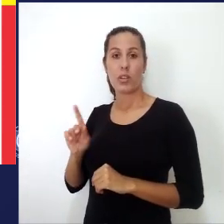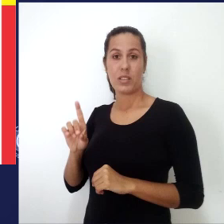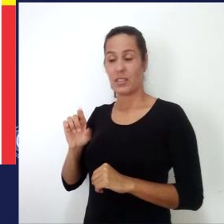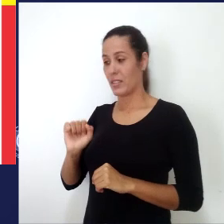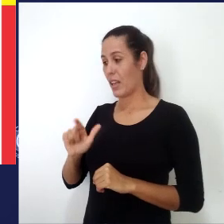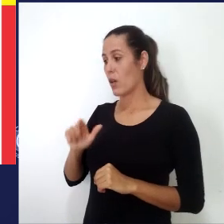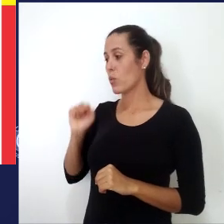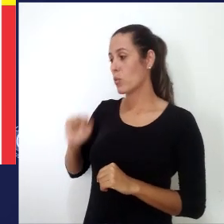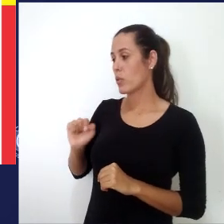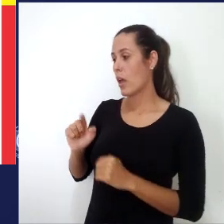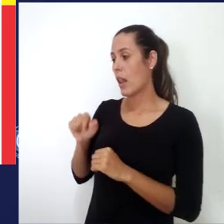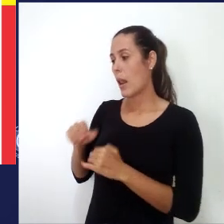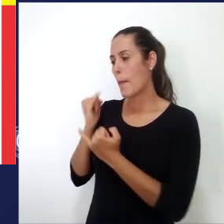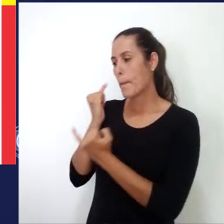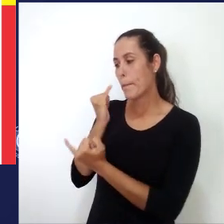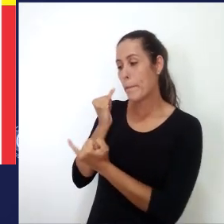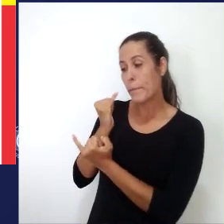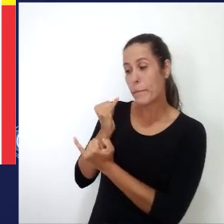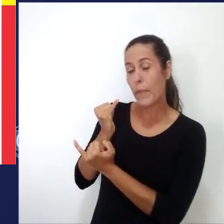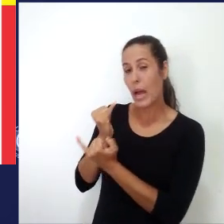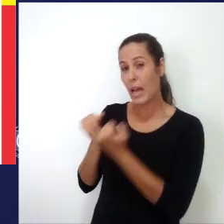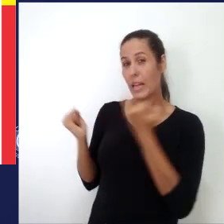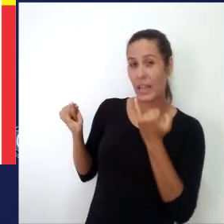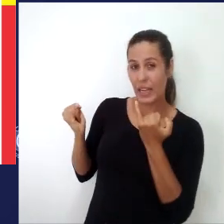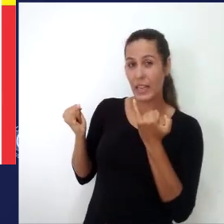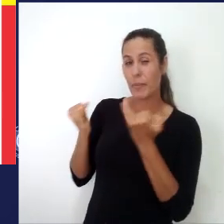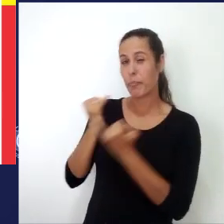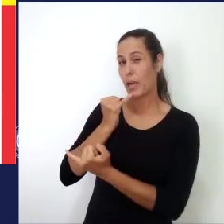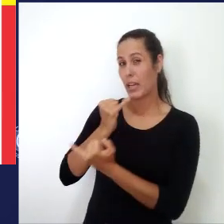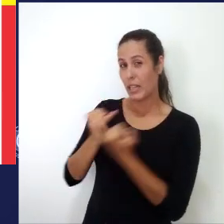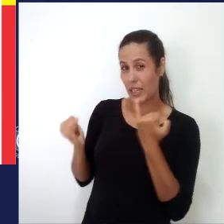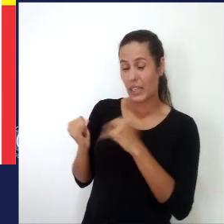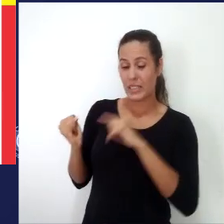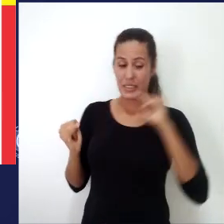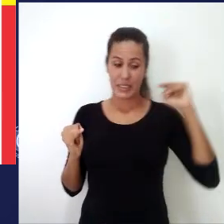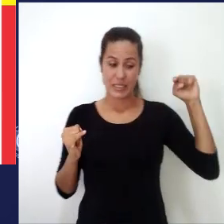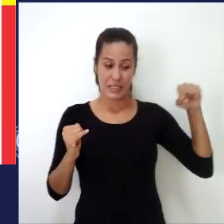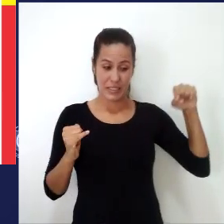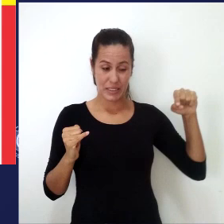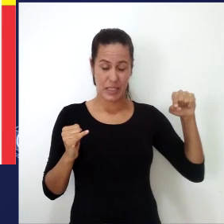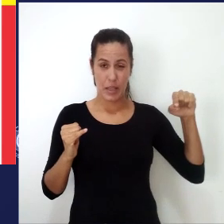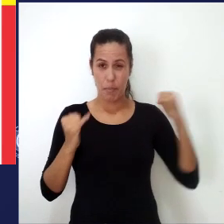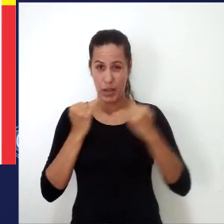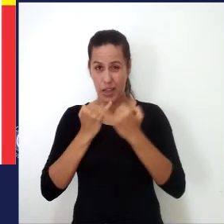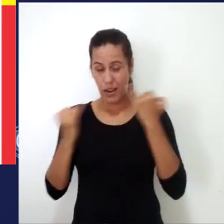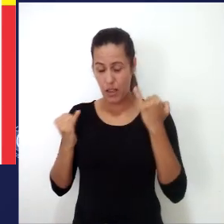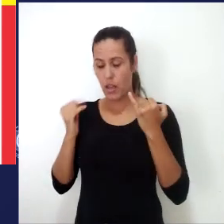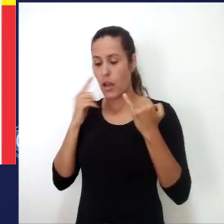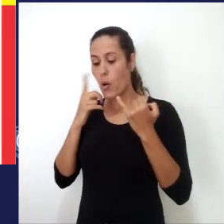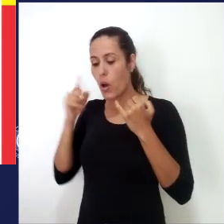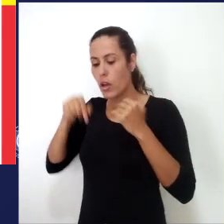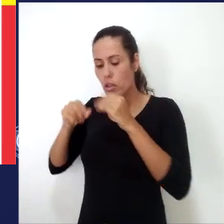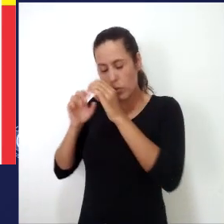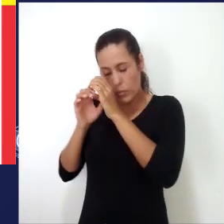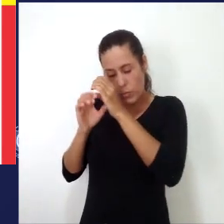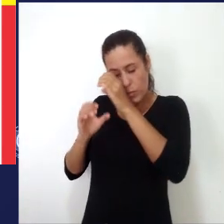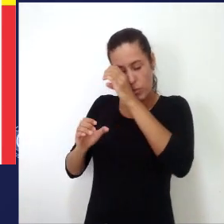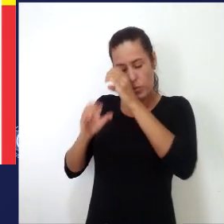que parecem homogêneas, mas quando a gente observa com o